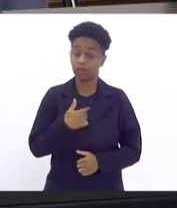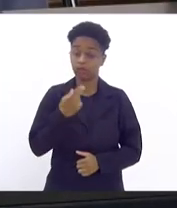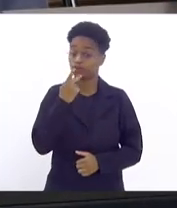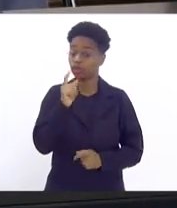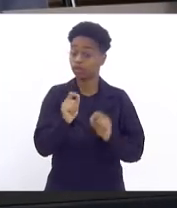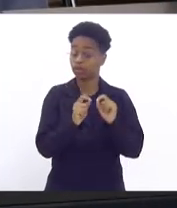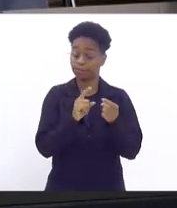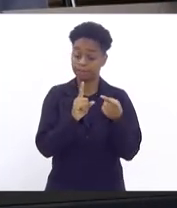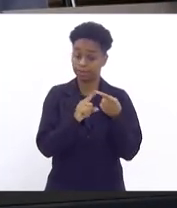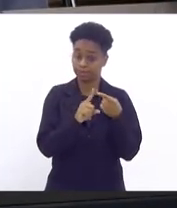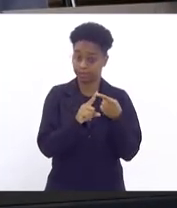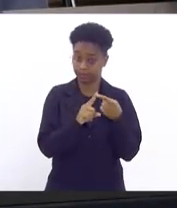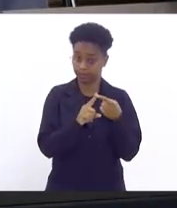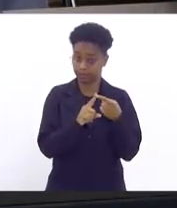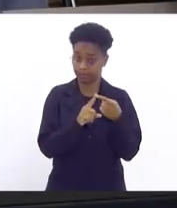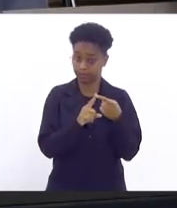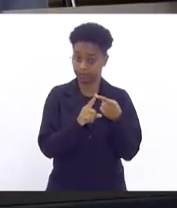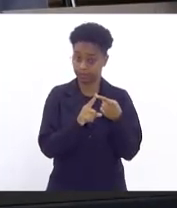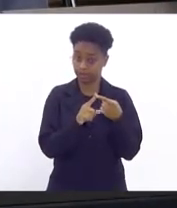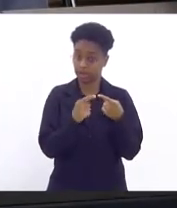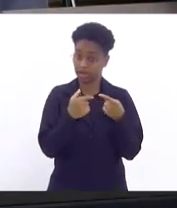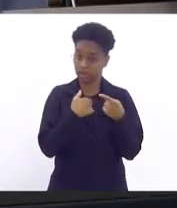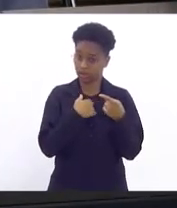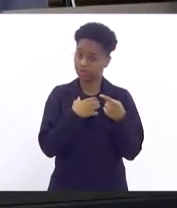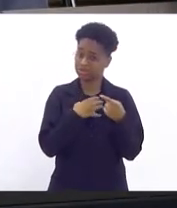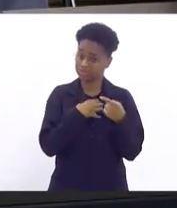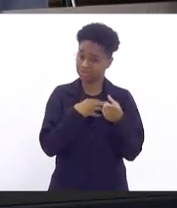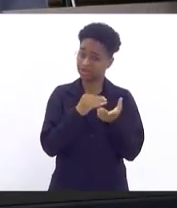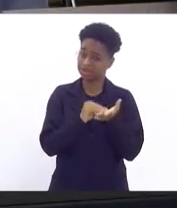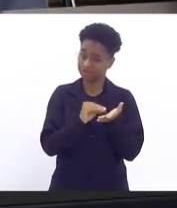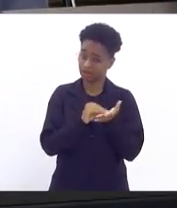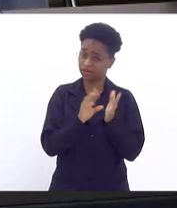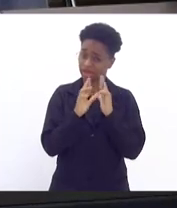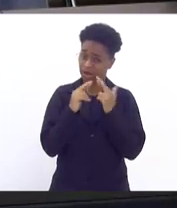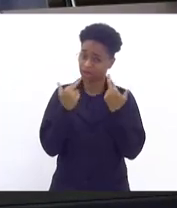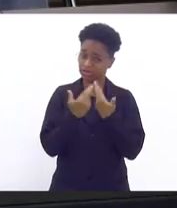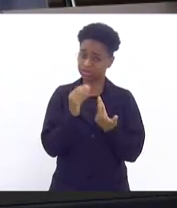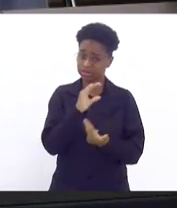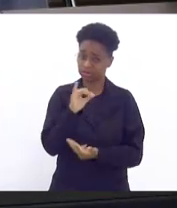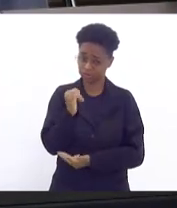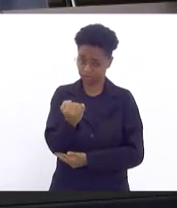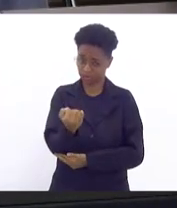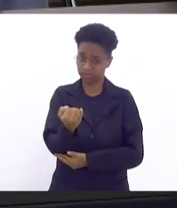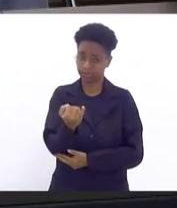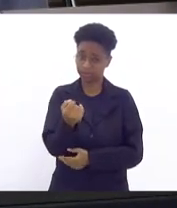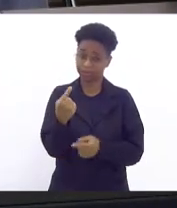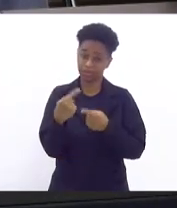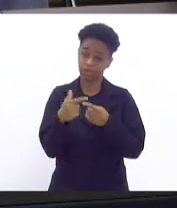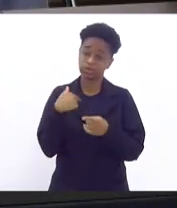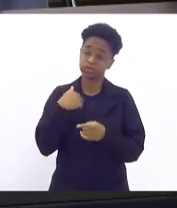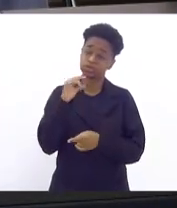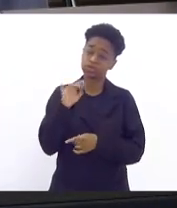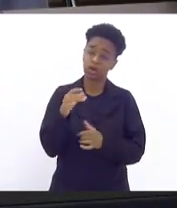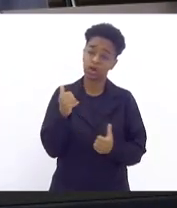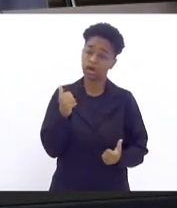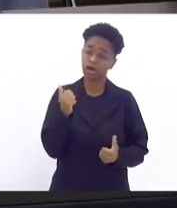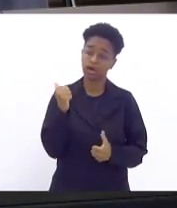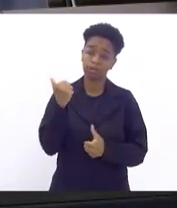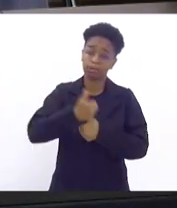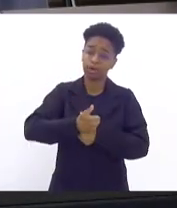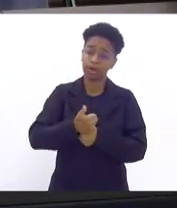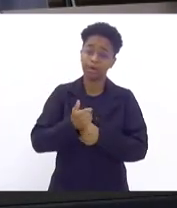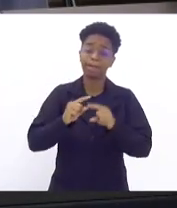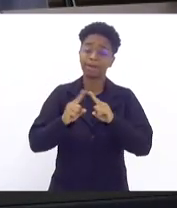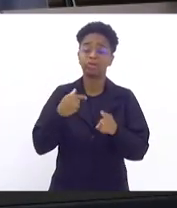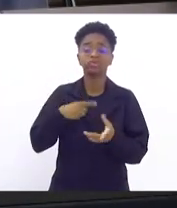que eu tenho síndrome de abstinência de reuniões da ccj embora sejam real de suplente Eu verifiquei que todas as vezes que